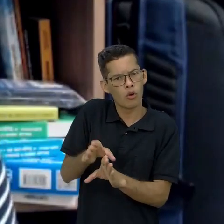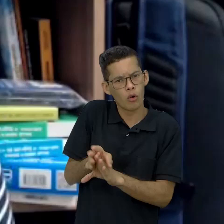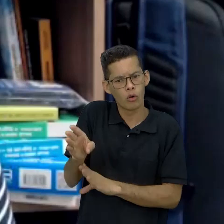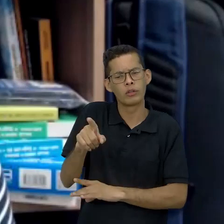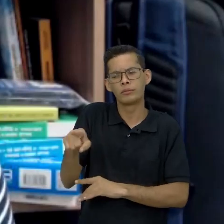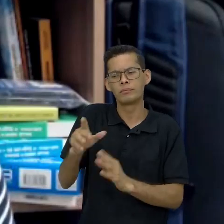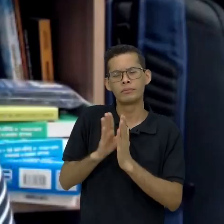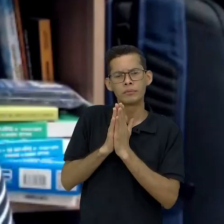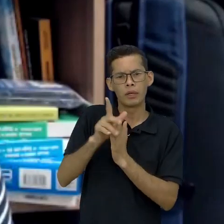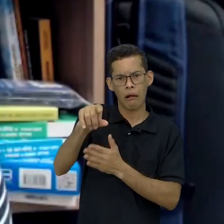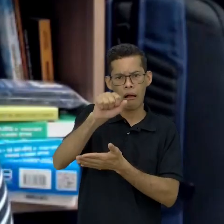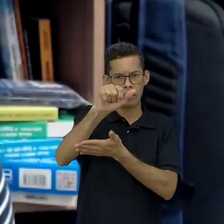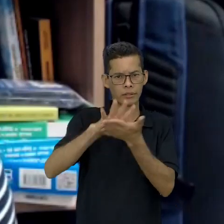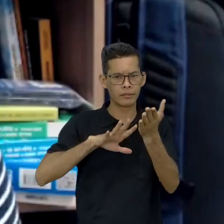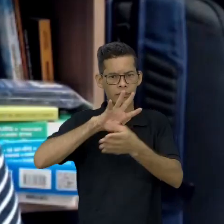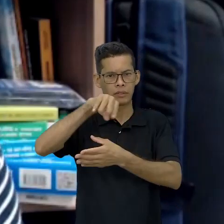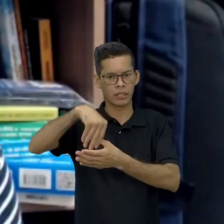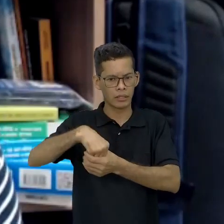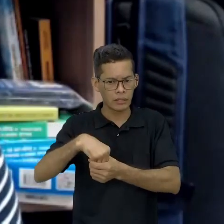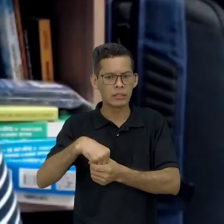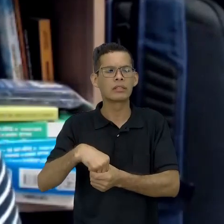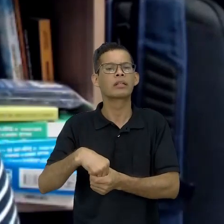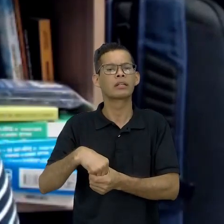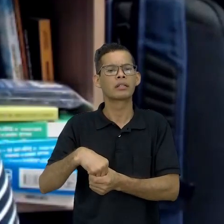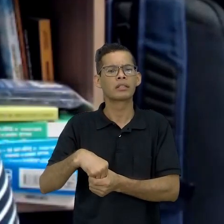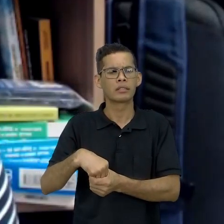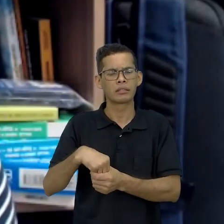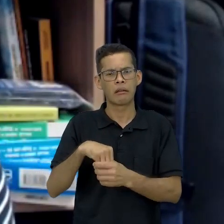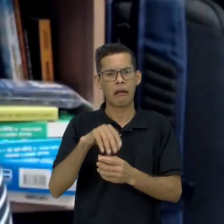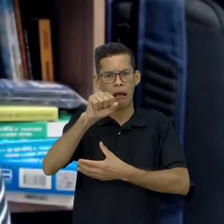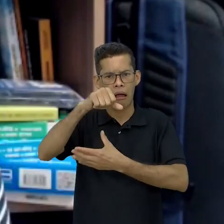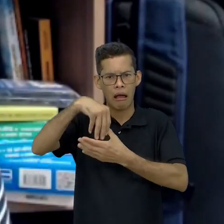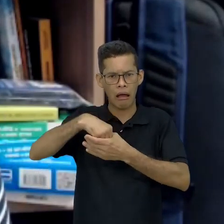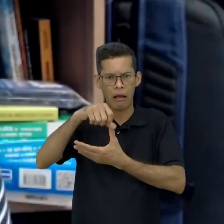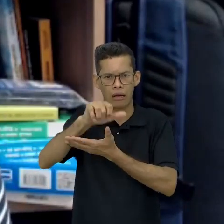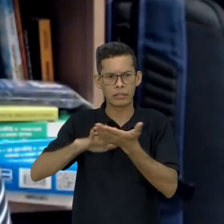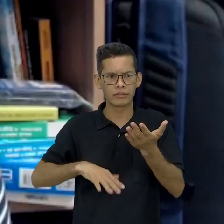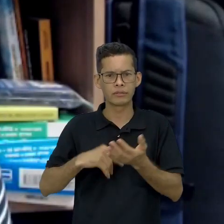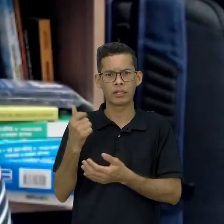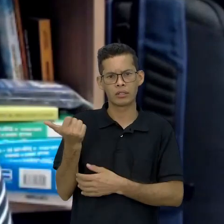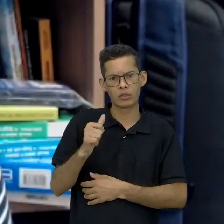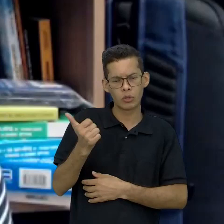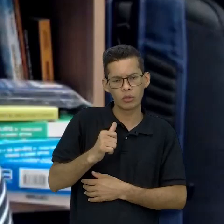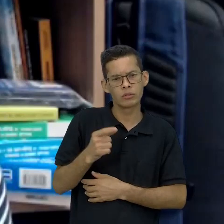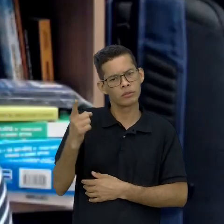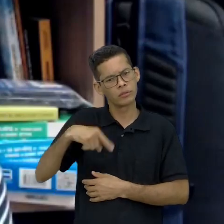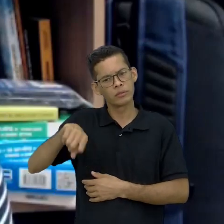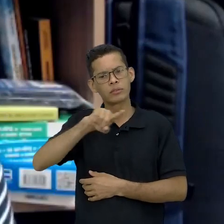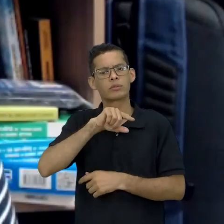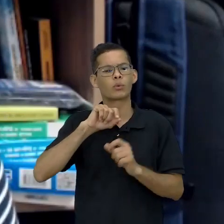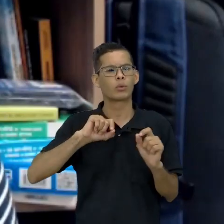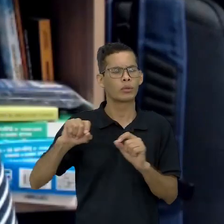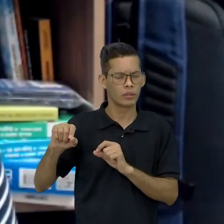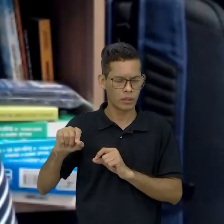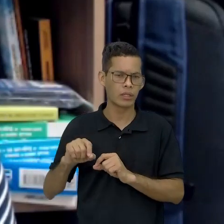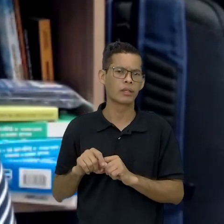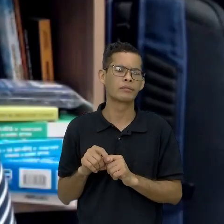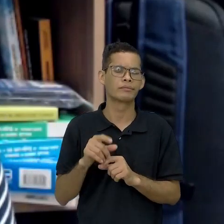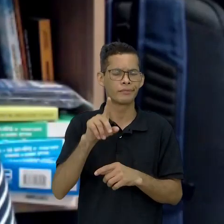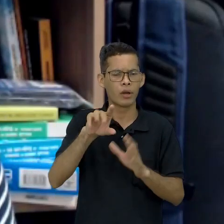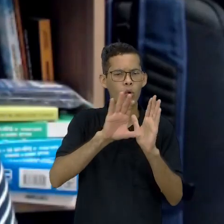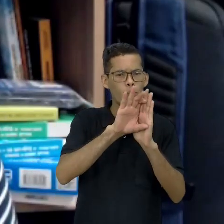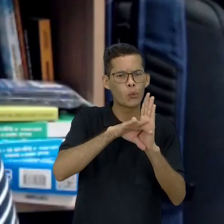que nas atividades, principalmente nas atividades onde, né, haverá um conceito,